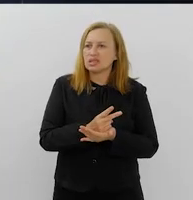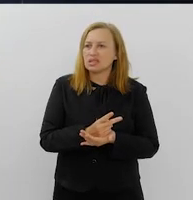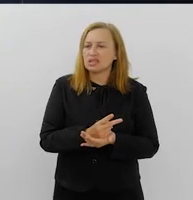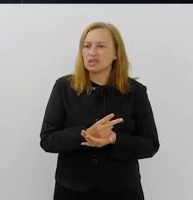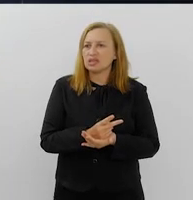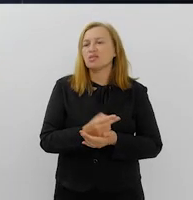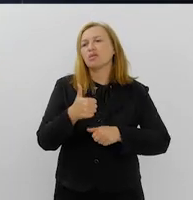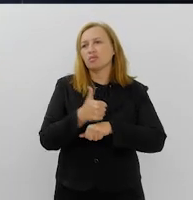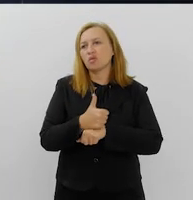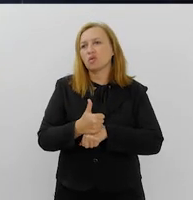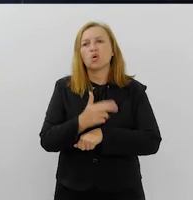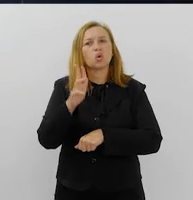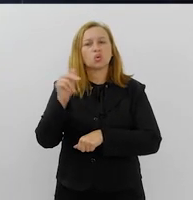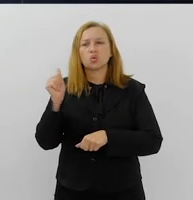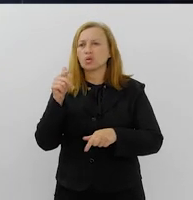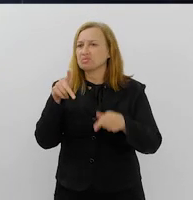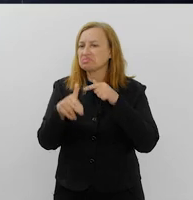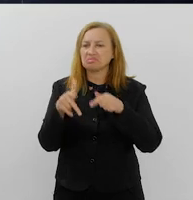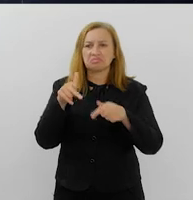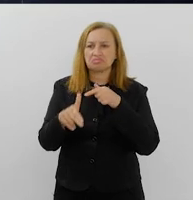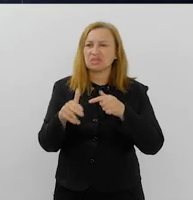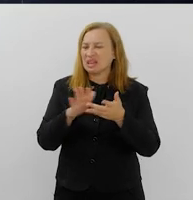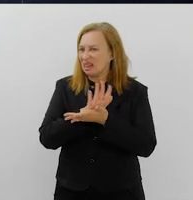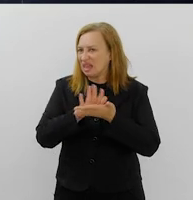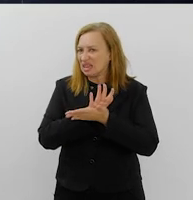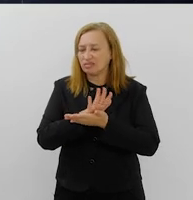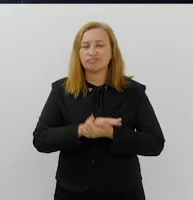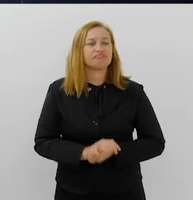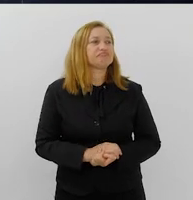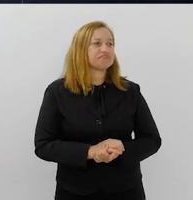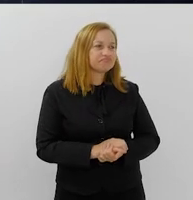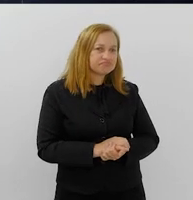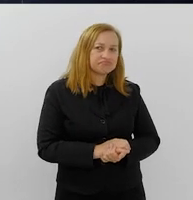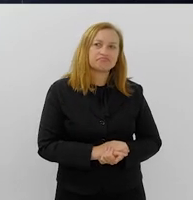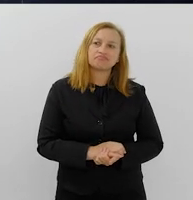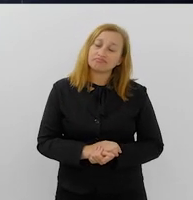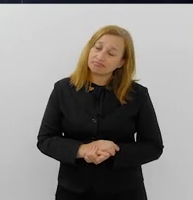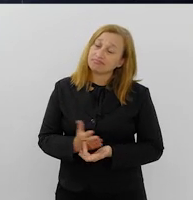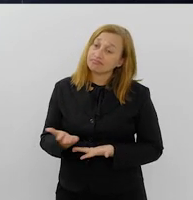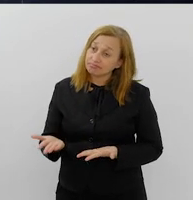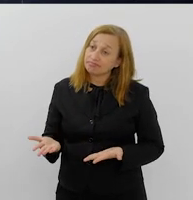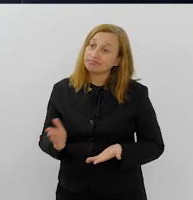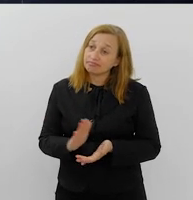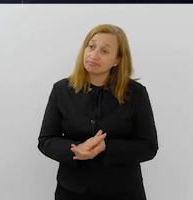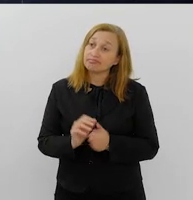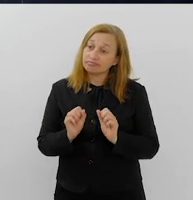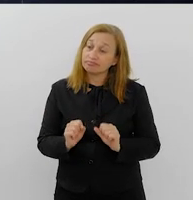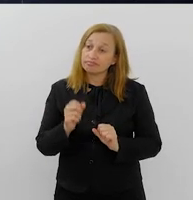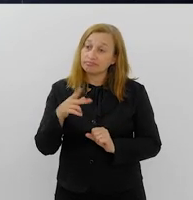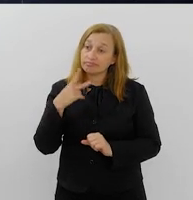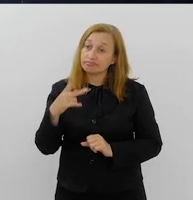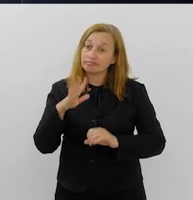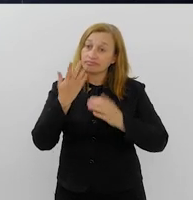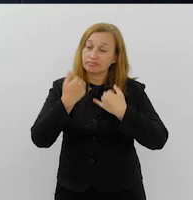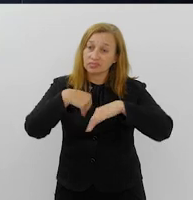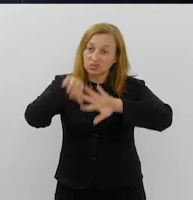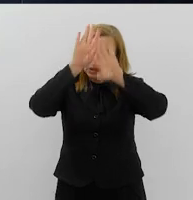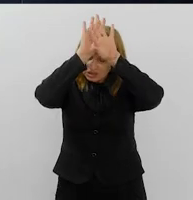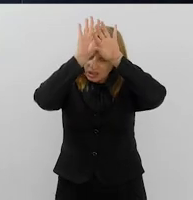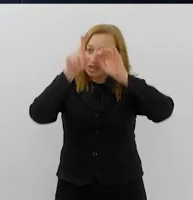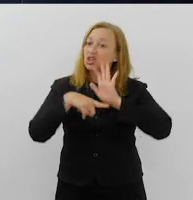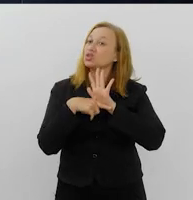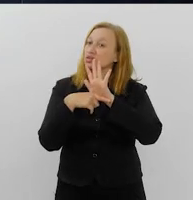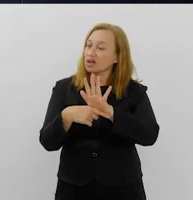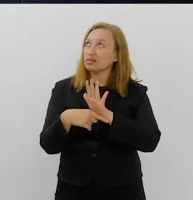um cargo desse, como esse, você nunca teve restrições. Nenhum. É, podemos dizer que os orixás